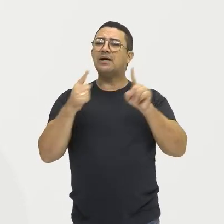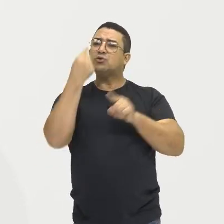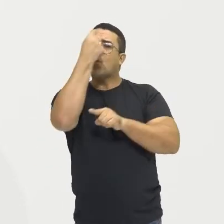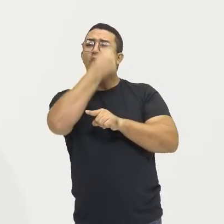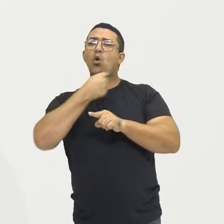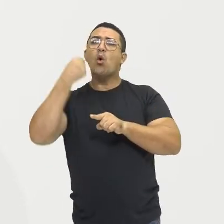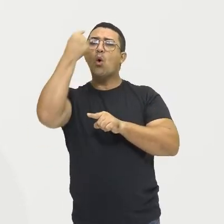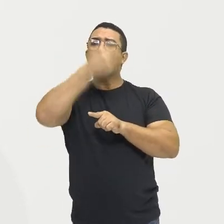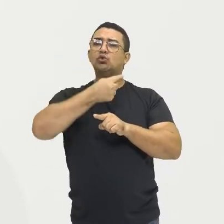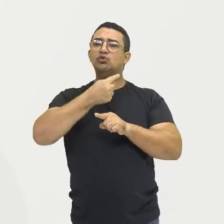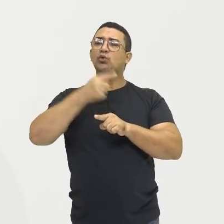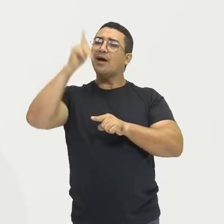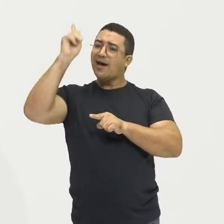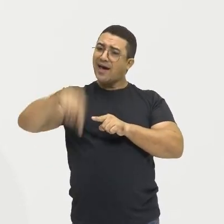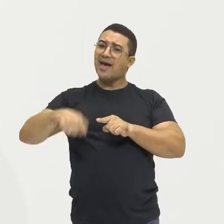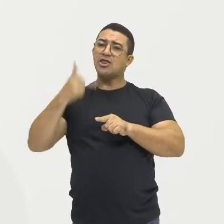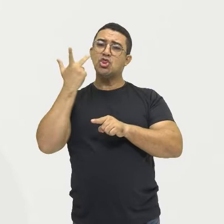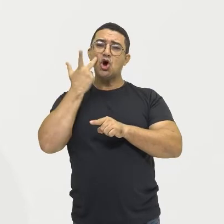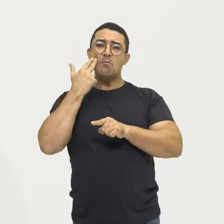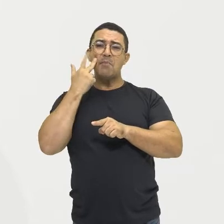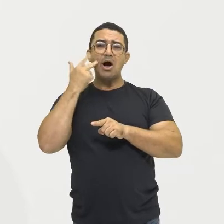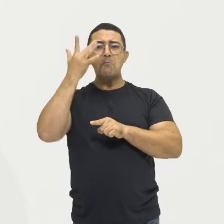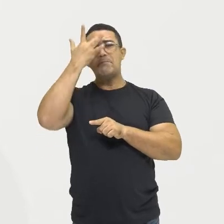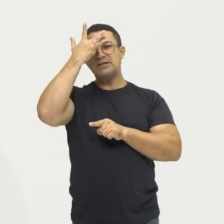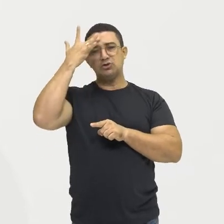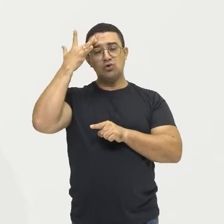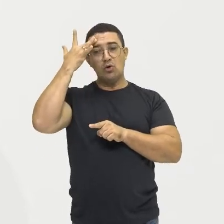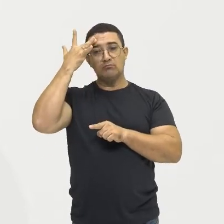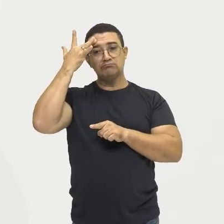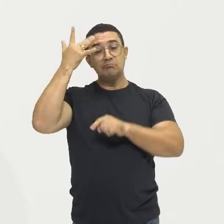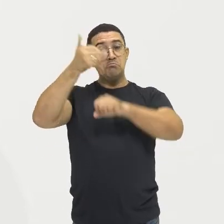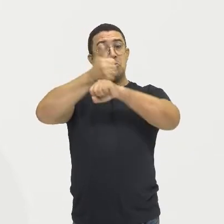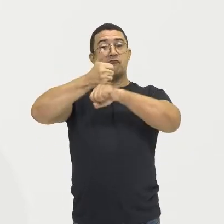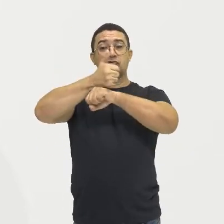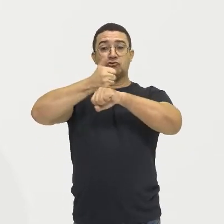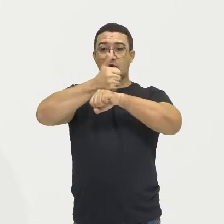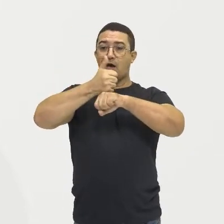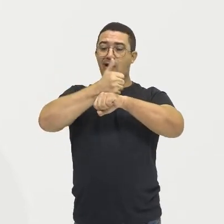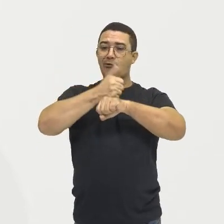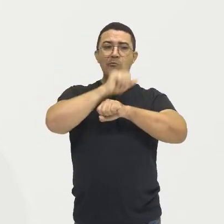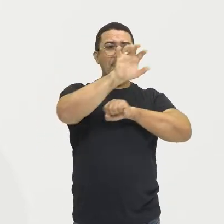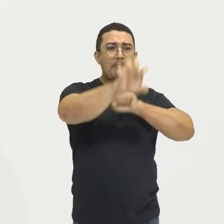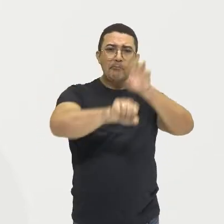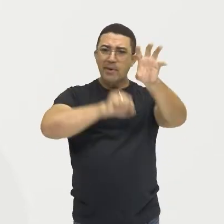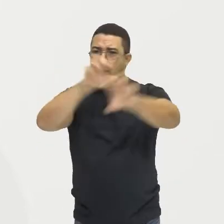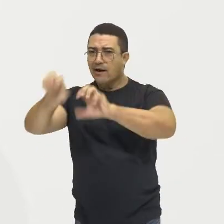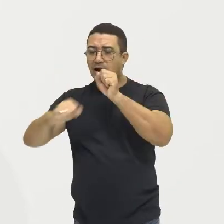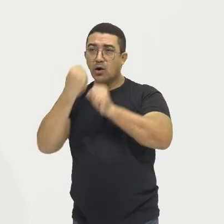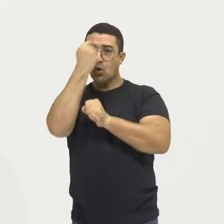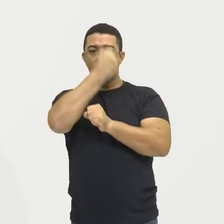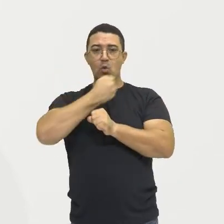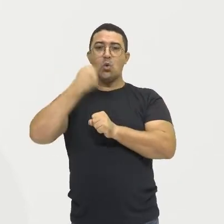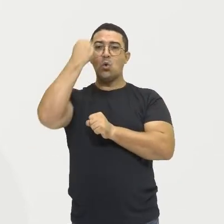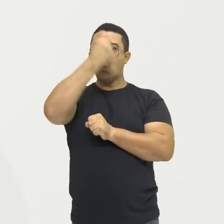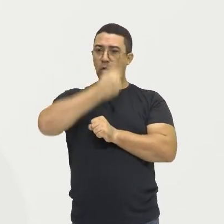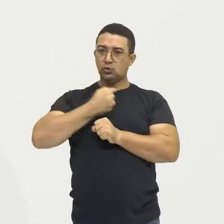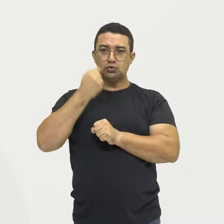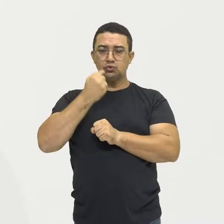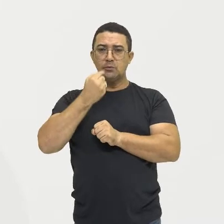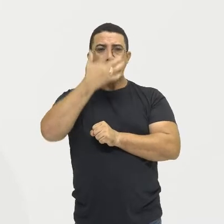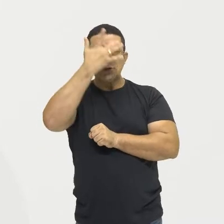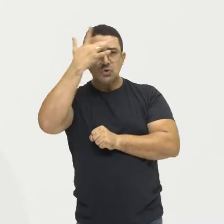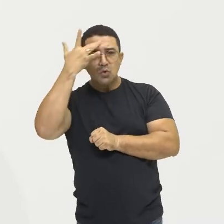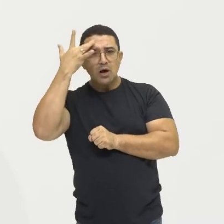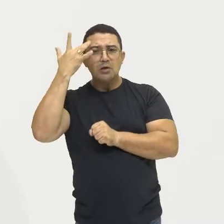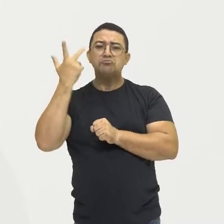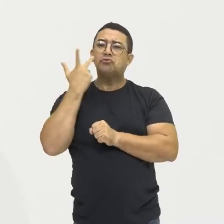de uma pessoa. O artista se apropria de uma imagem de uma pessoa comum e representa numa cena bíblica. Isso